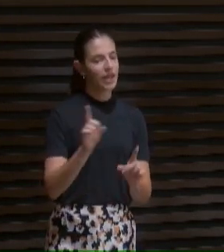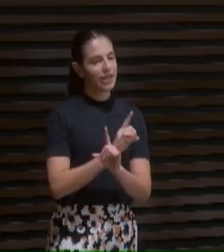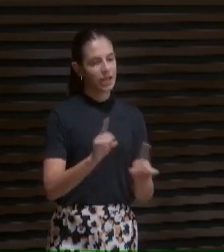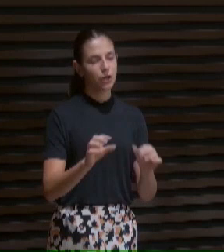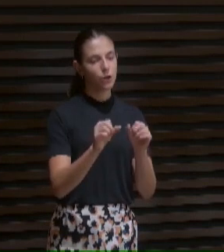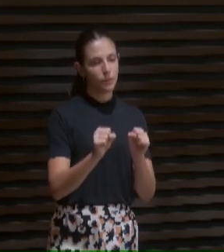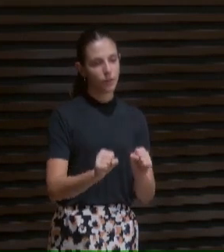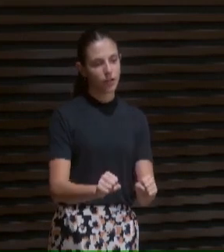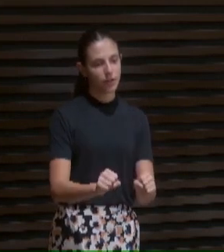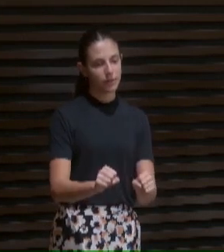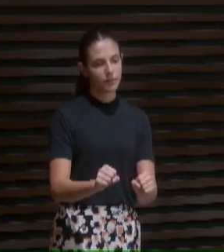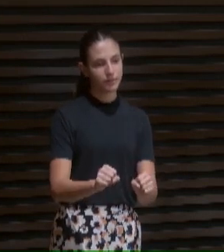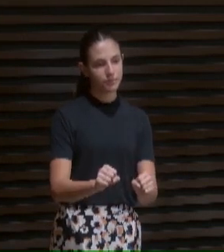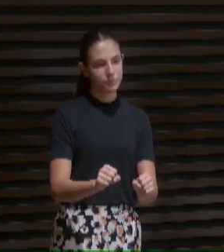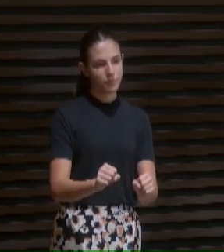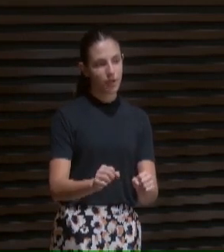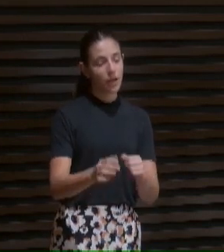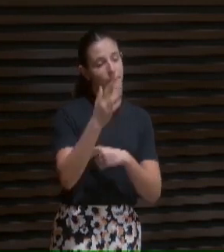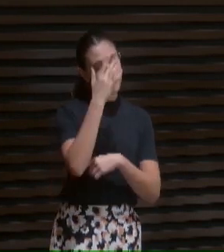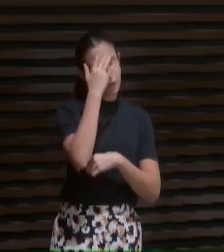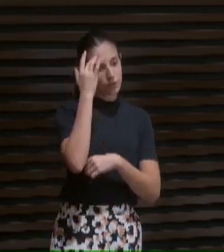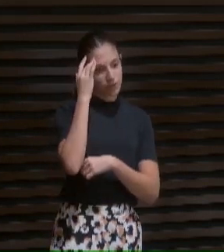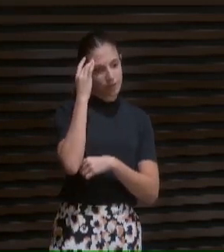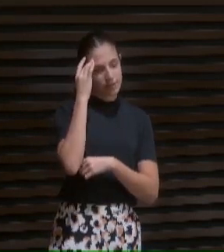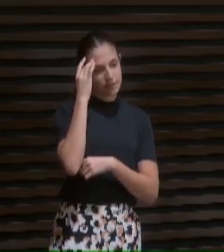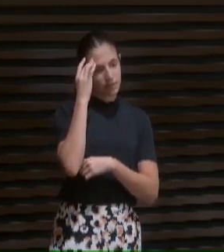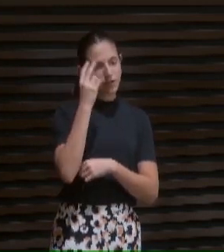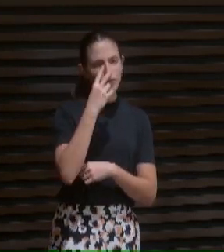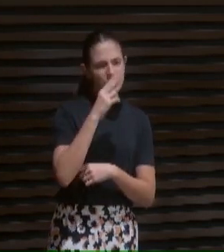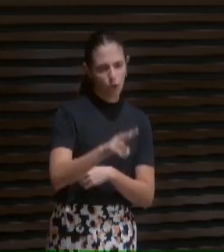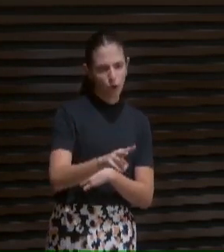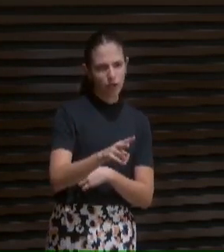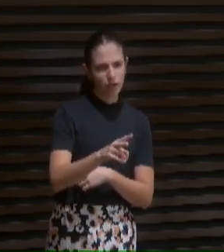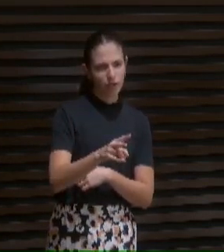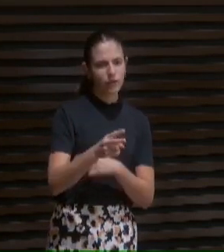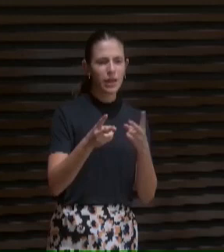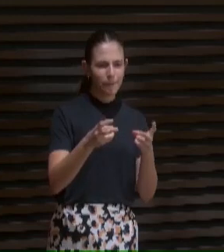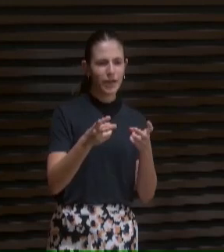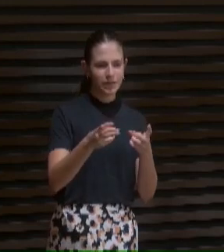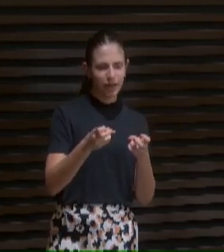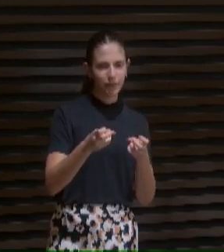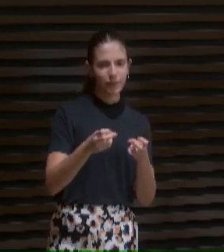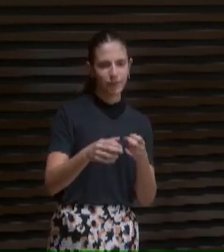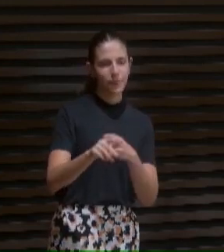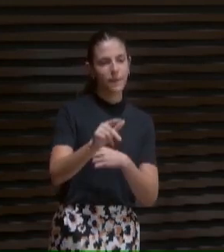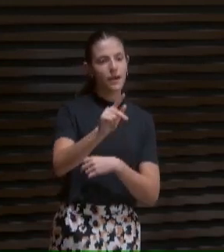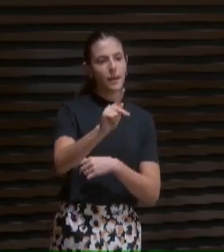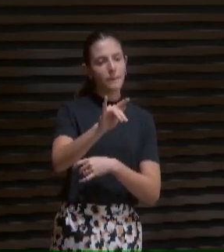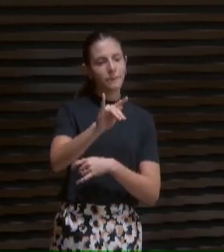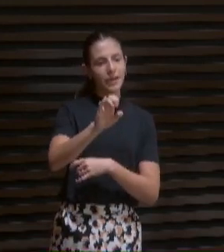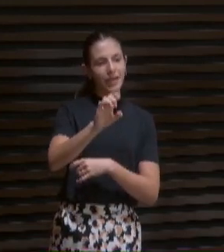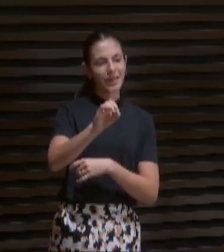Gente que tem forma de piedade, você olha e diz, é piedoso, mas nega